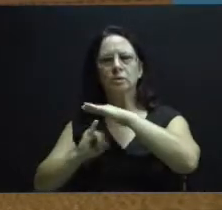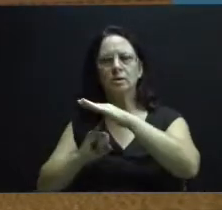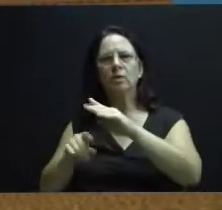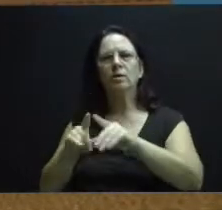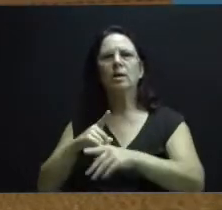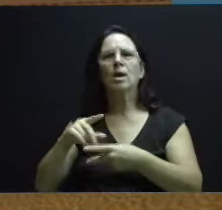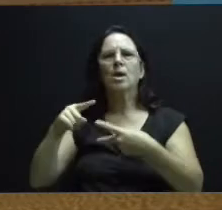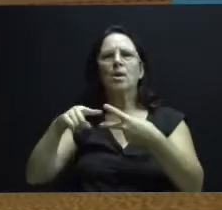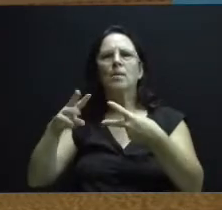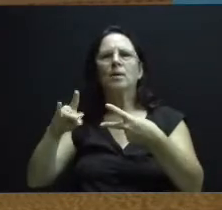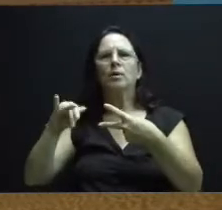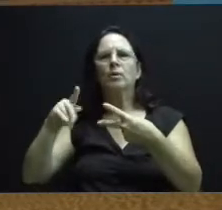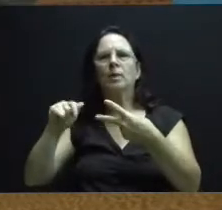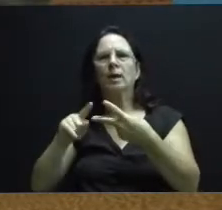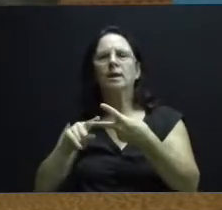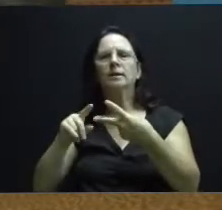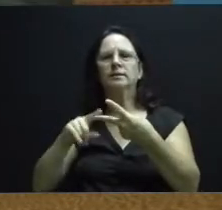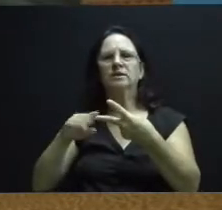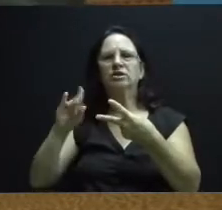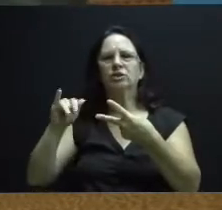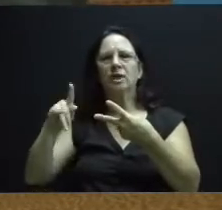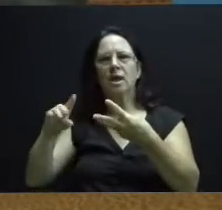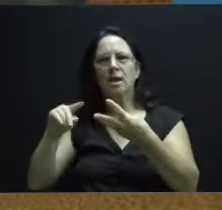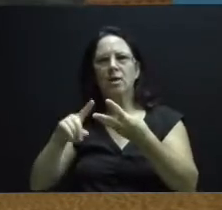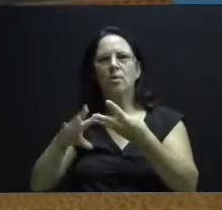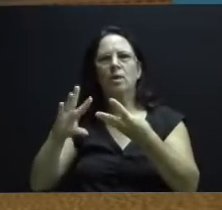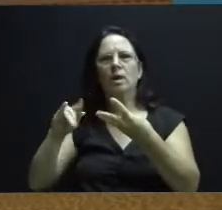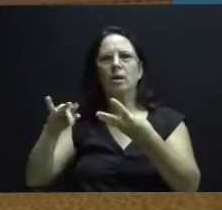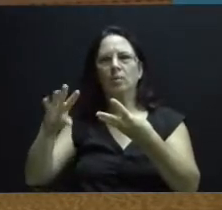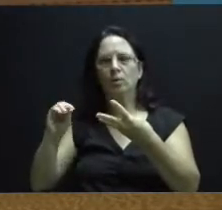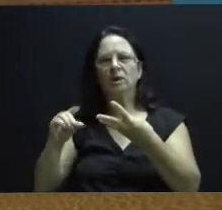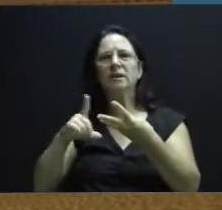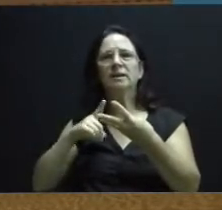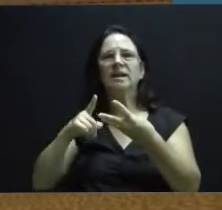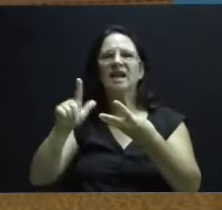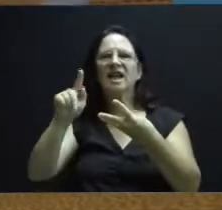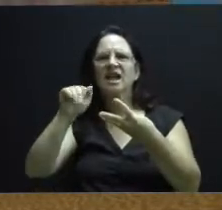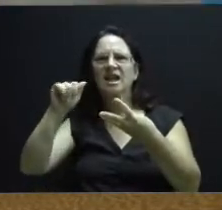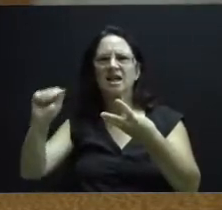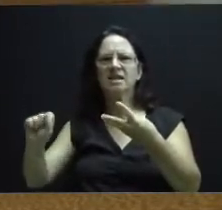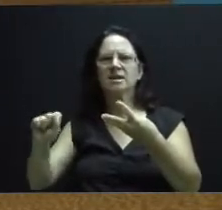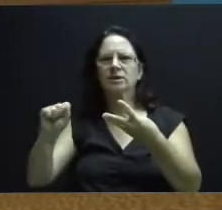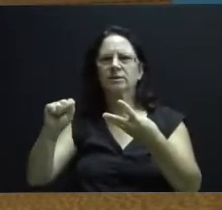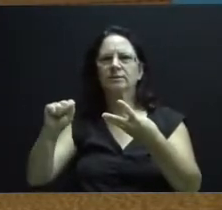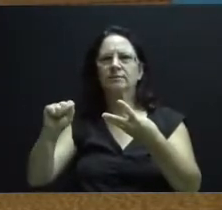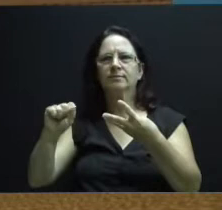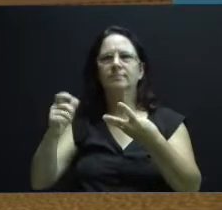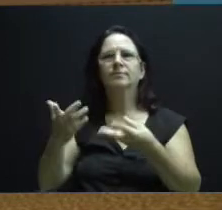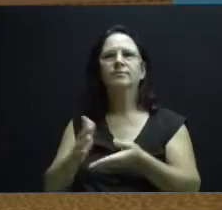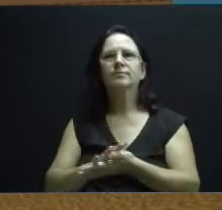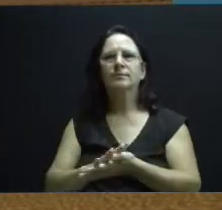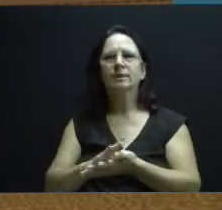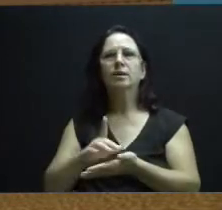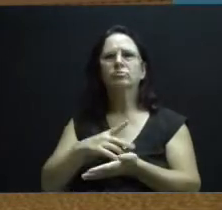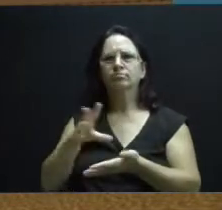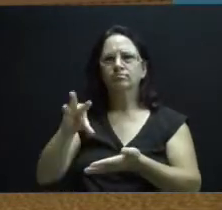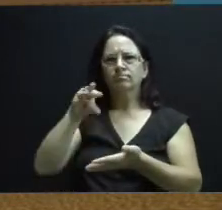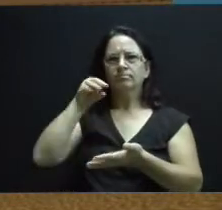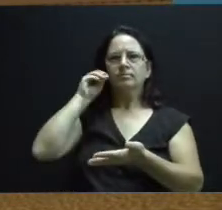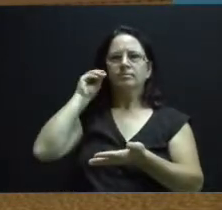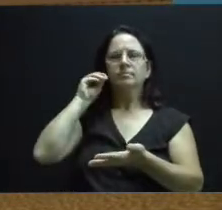petrobas estireno e cabo cloro em vários tipos de gases onde a fixação